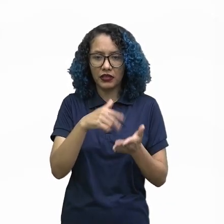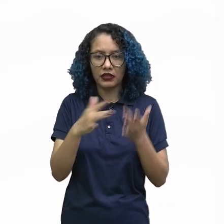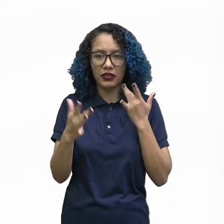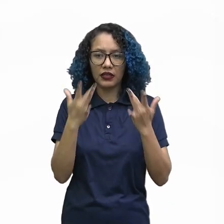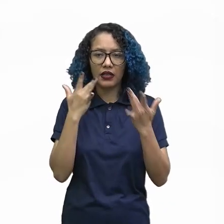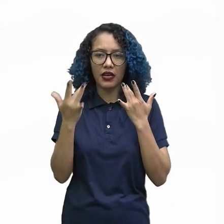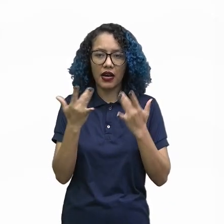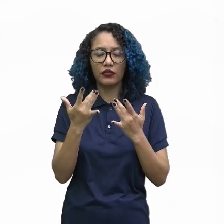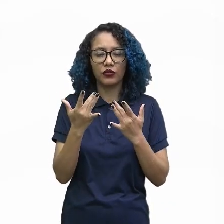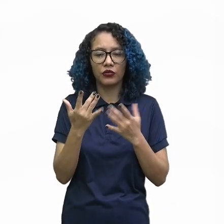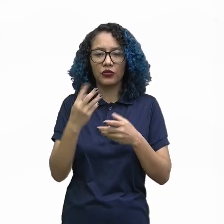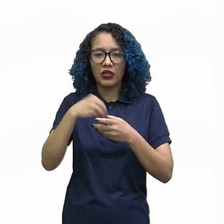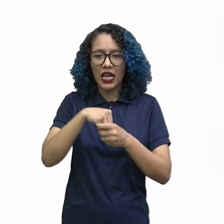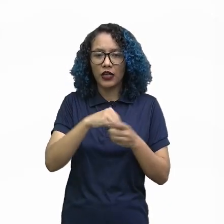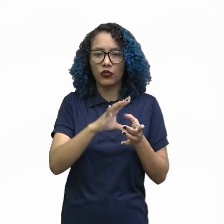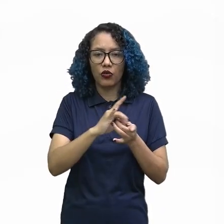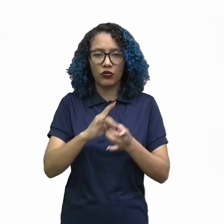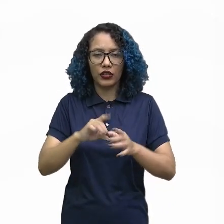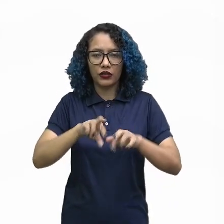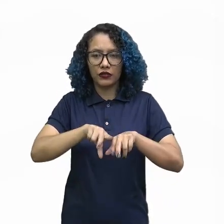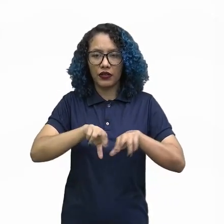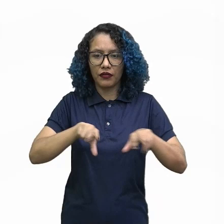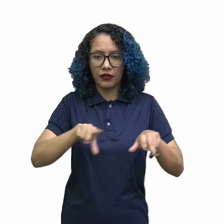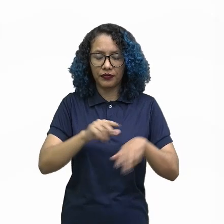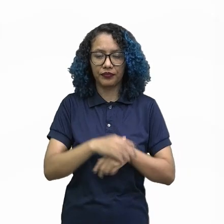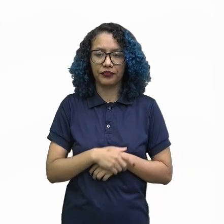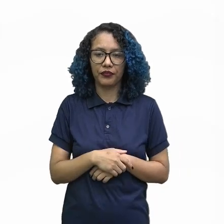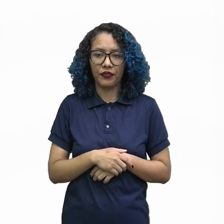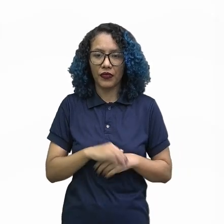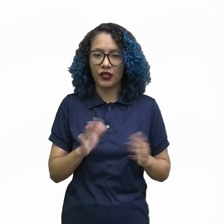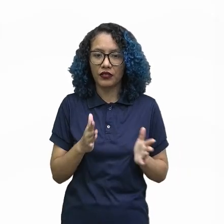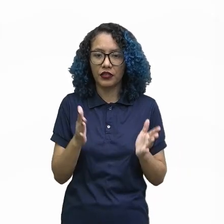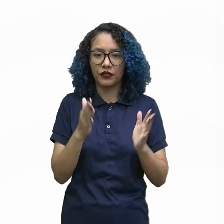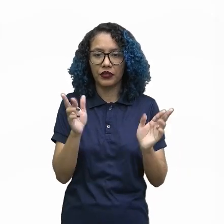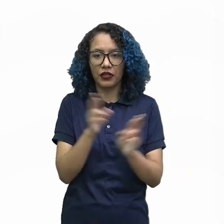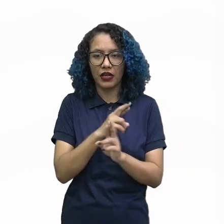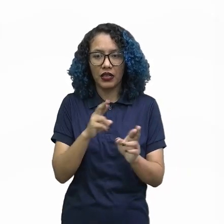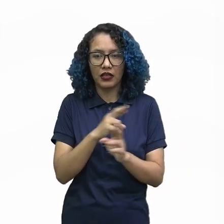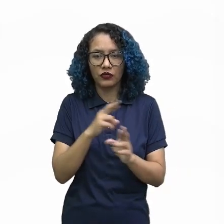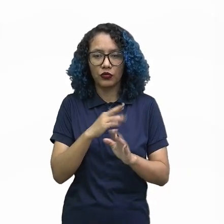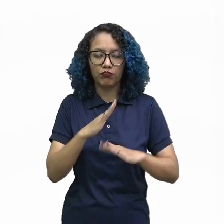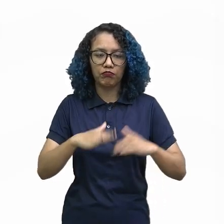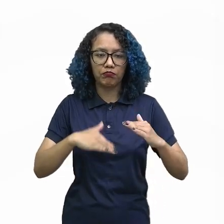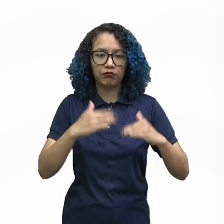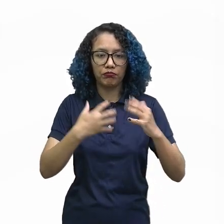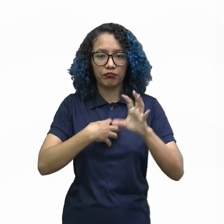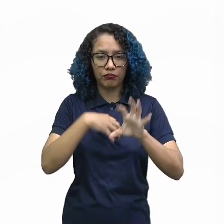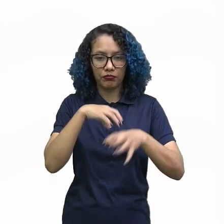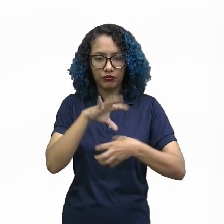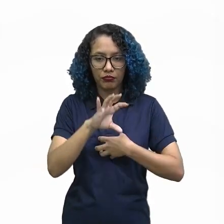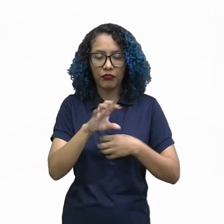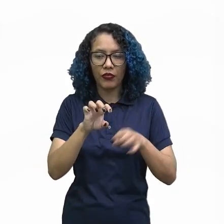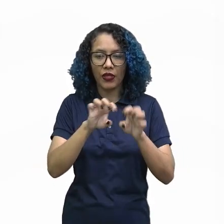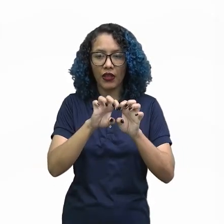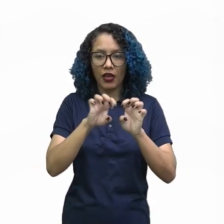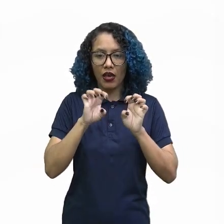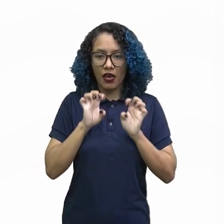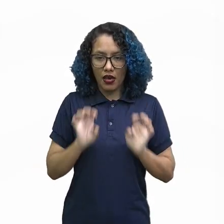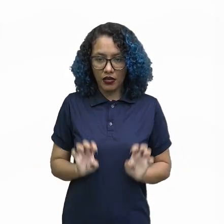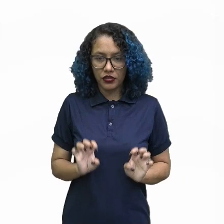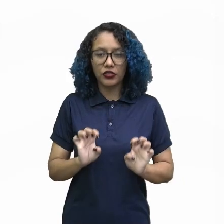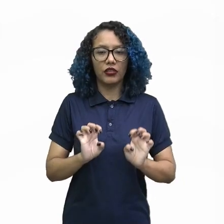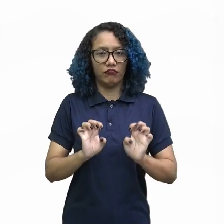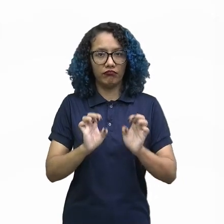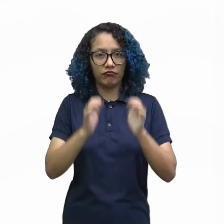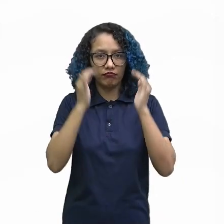e do teatro presentes em diferentes contextos, cultivando relações construtivas, empáticas,